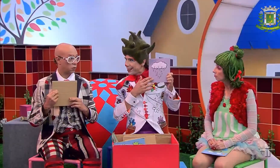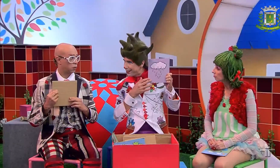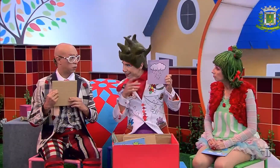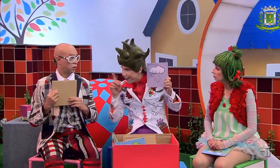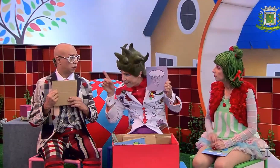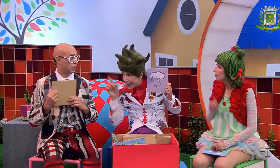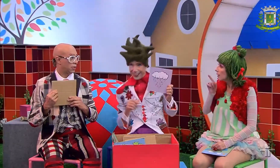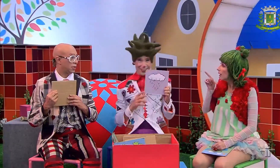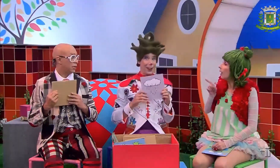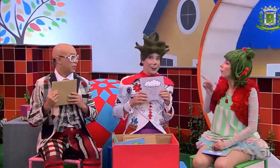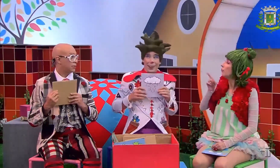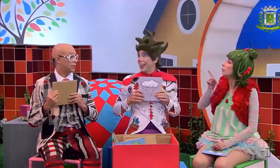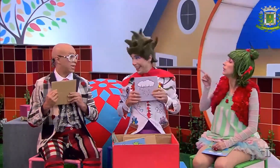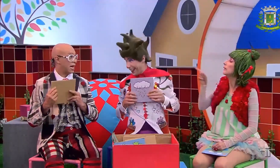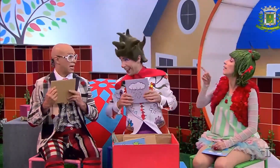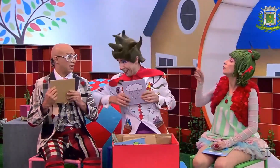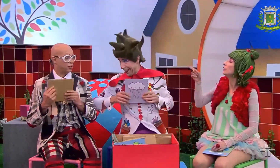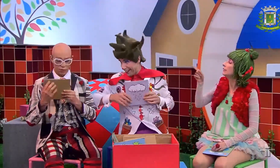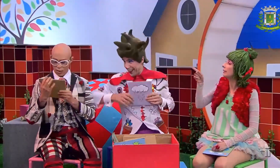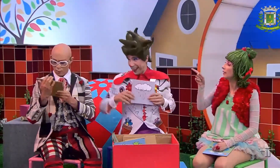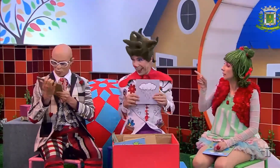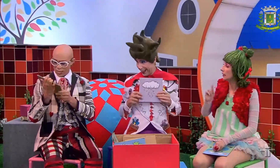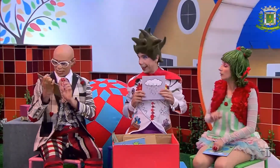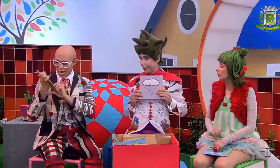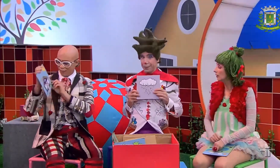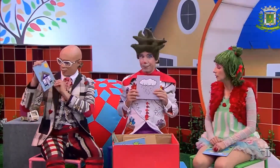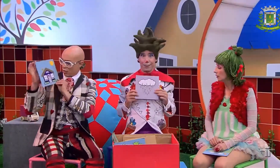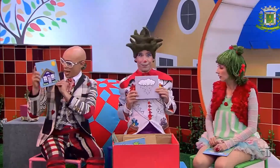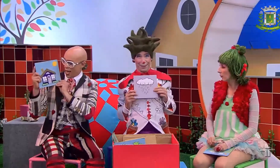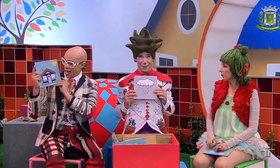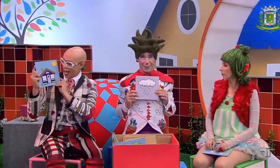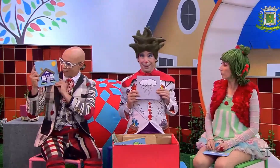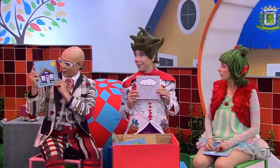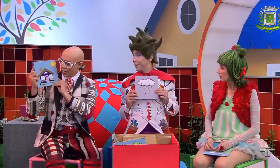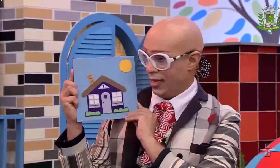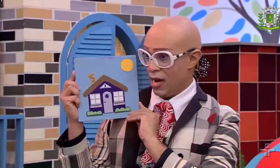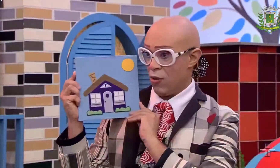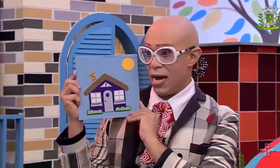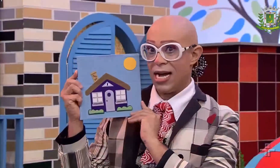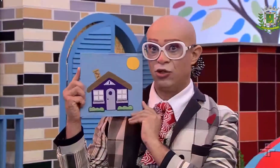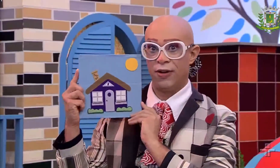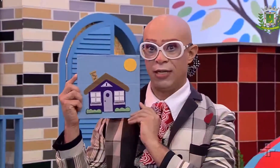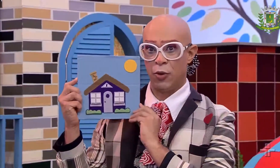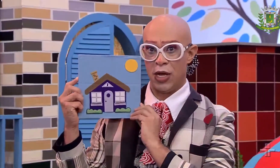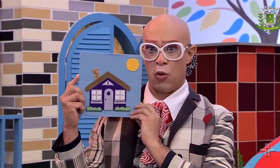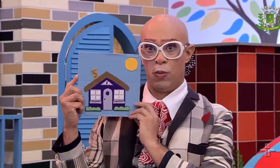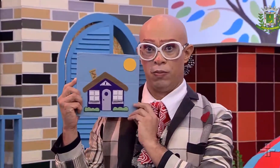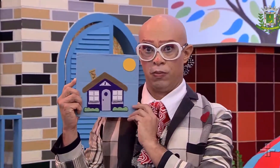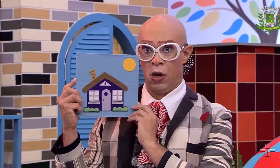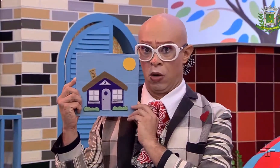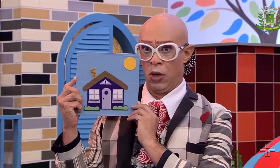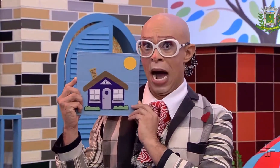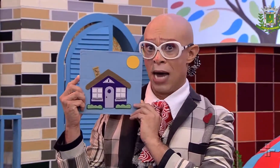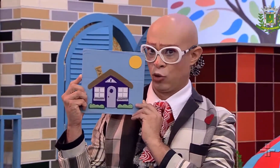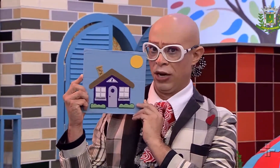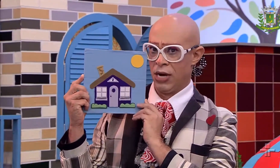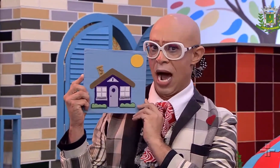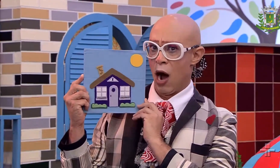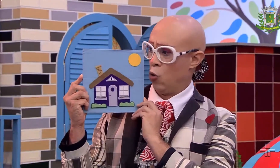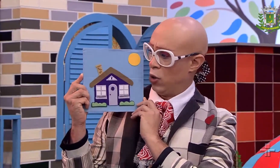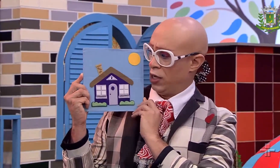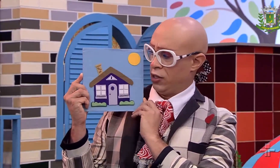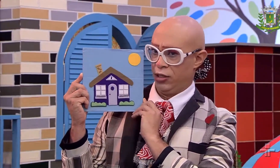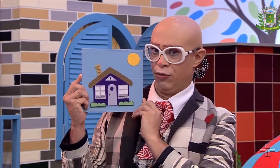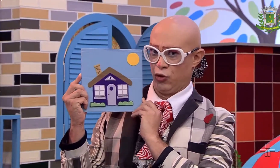agora é sua vez, Osório. Tá, mas sou eu. Bom, tá, vamos lá. Então a chuva respondeu: claro